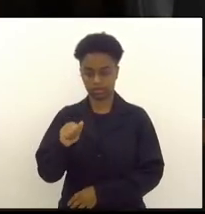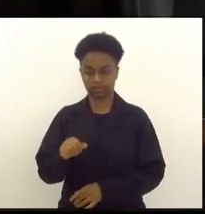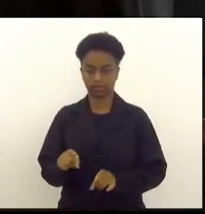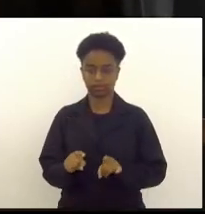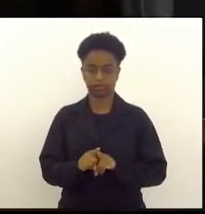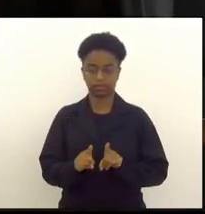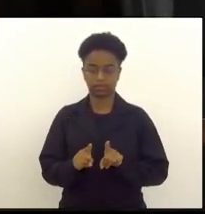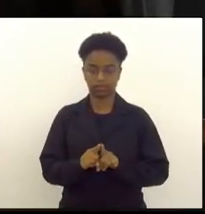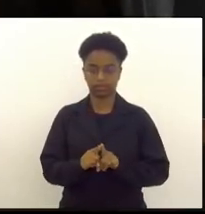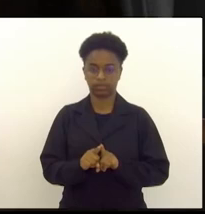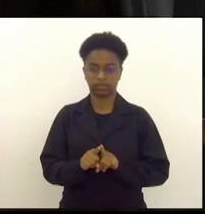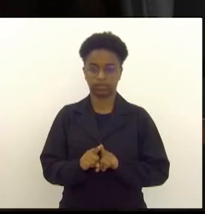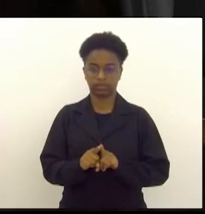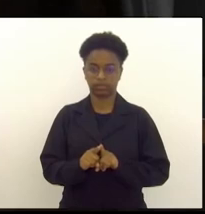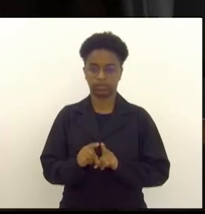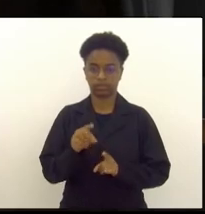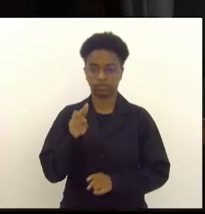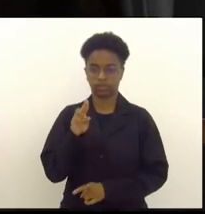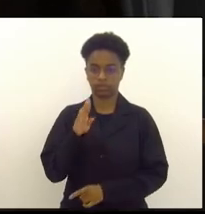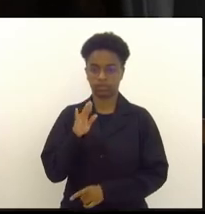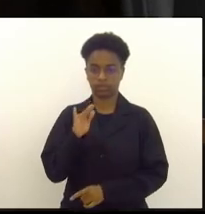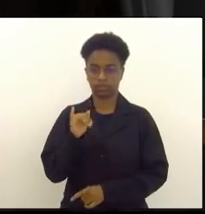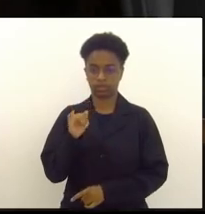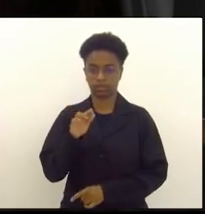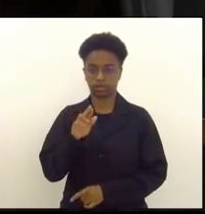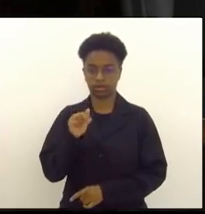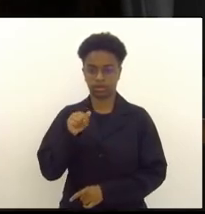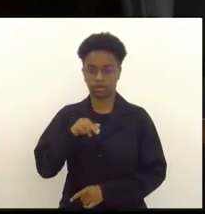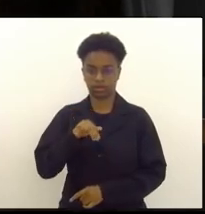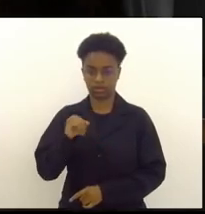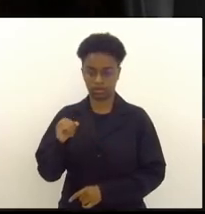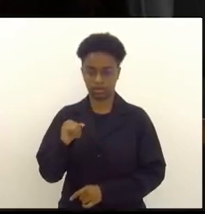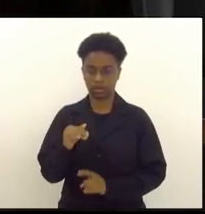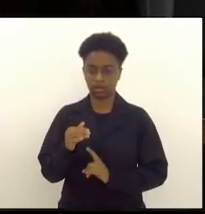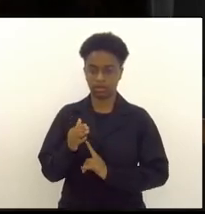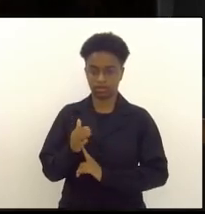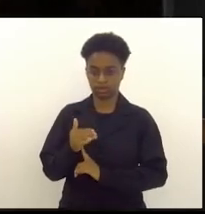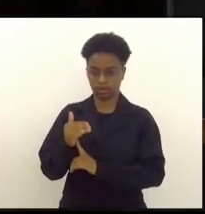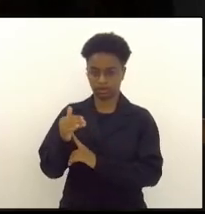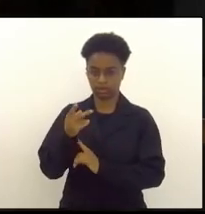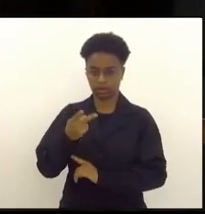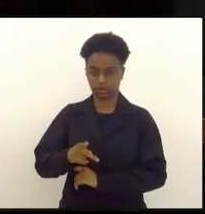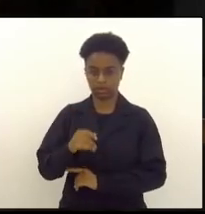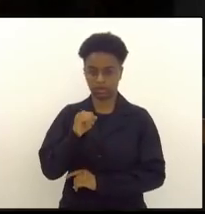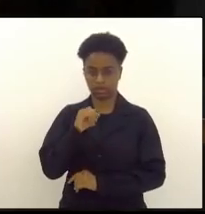Doutor Ubirani Barros, tecnologista do INCA.